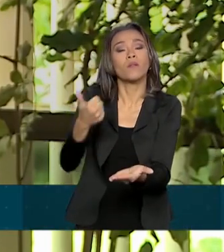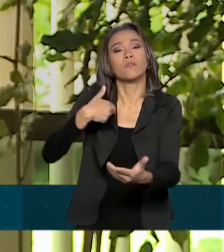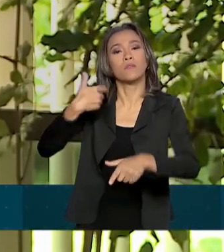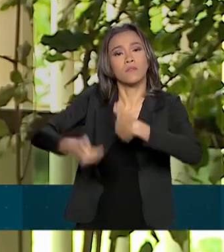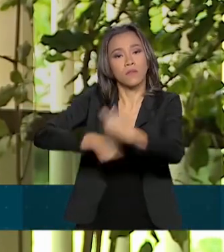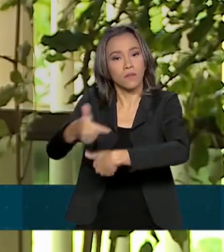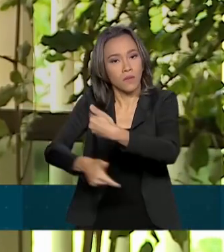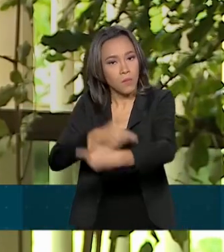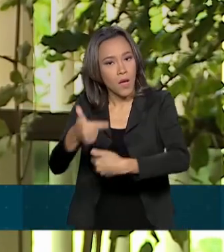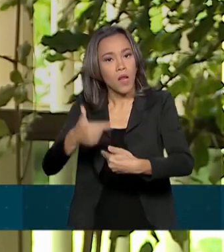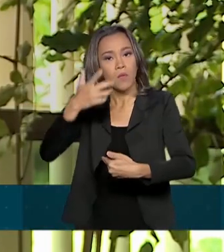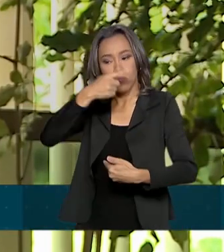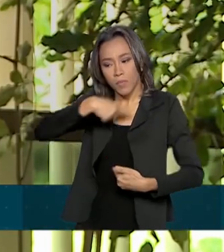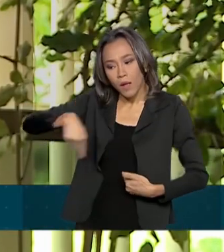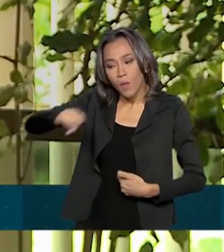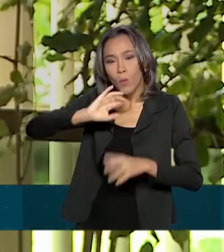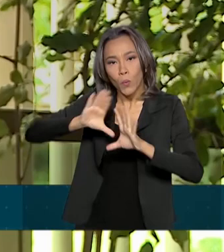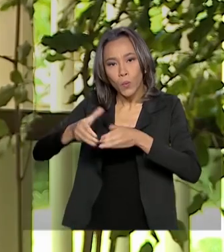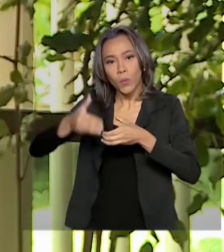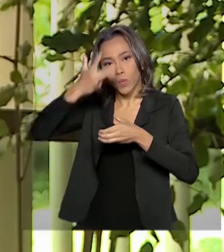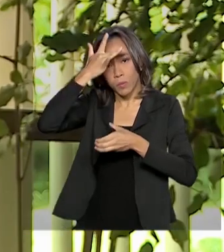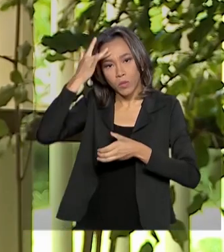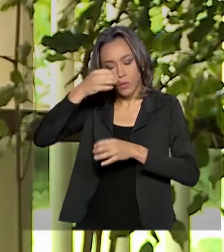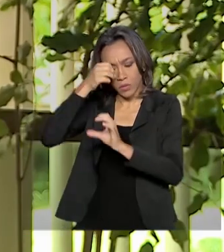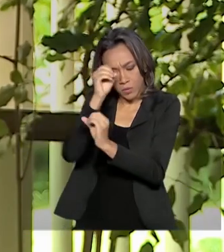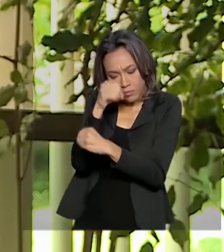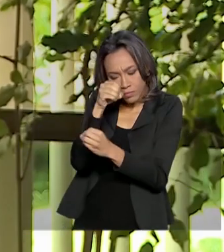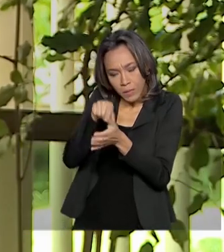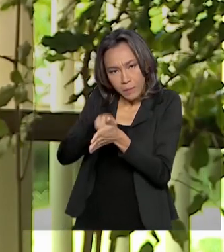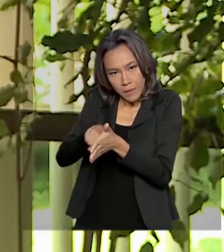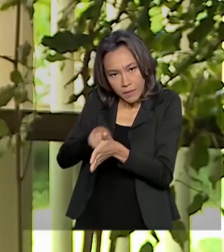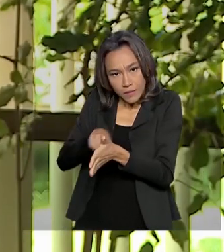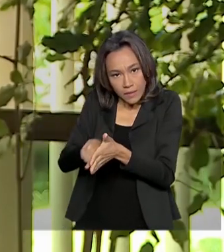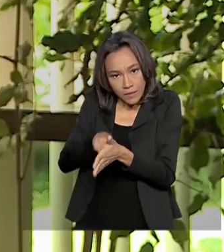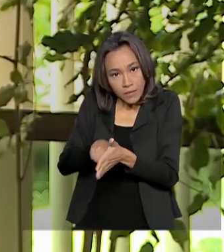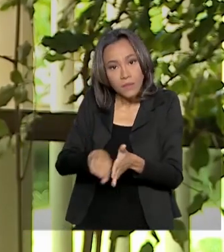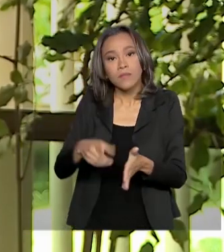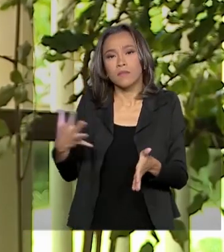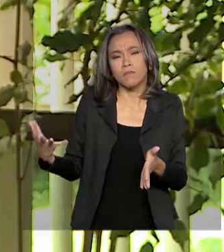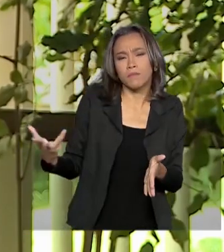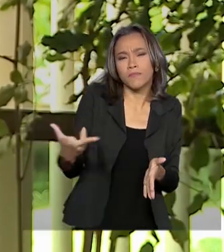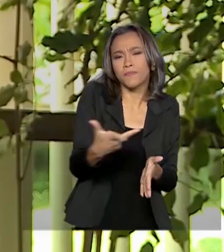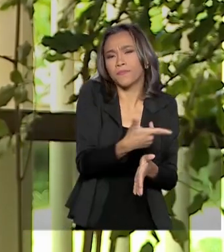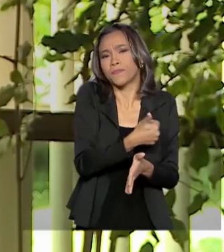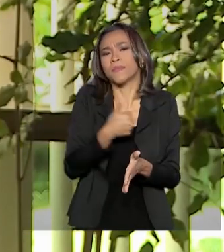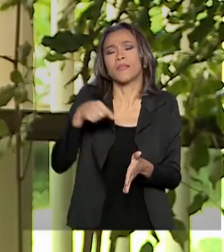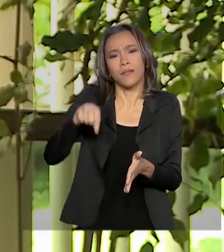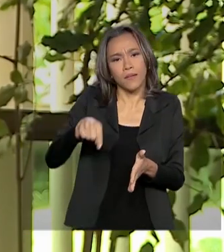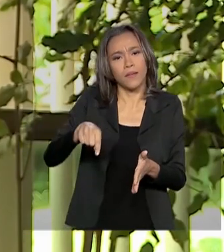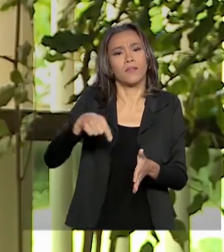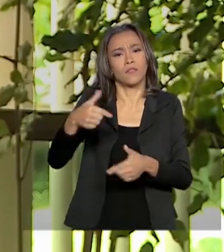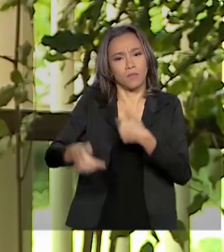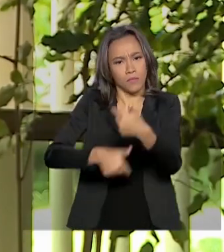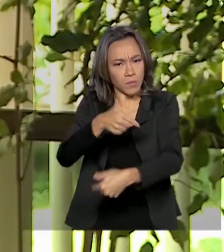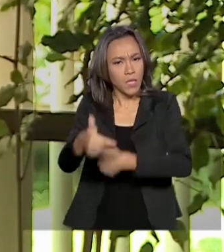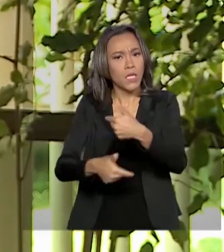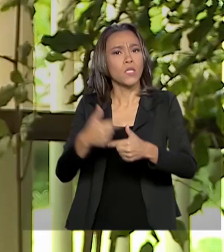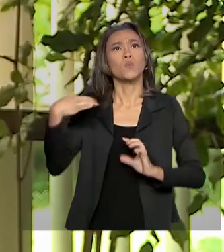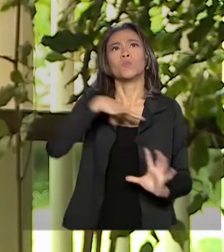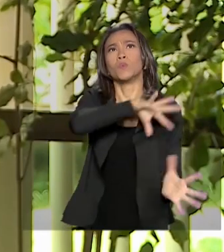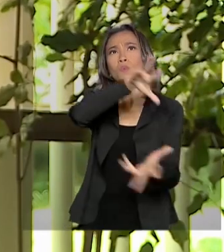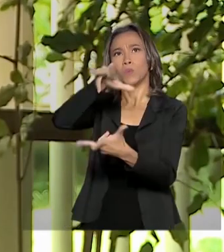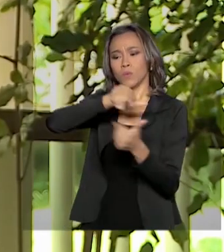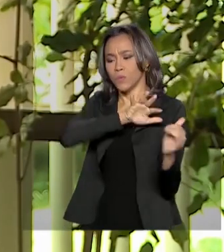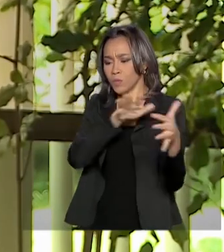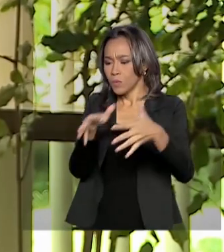pesquisadores, vai manter essa nossa presença nesse trabalho está sendo feito pela comunidade científica internacional de